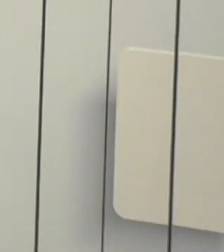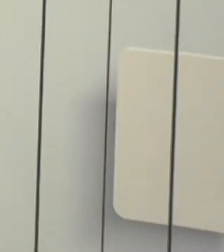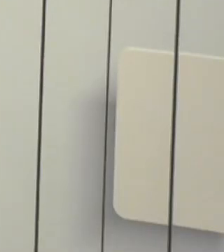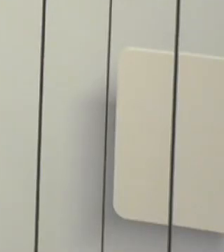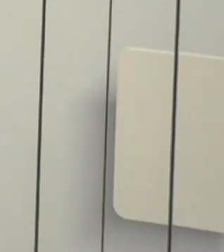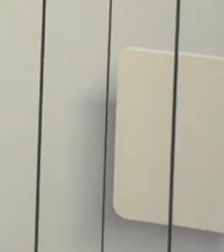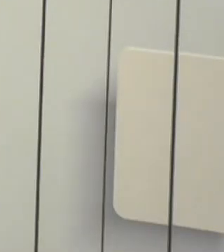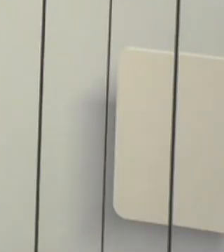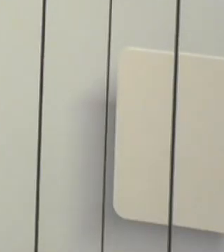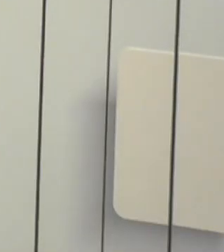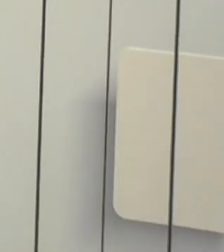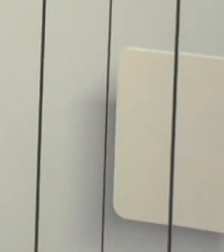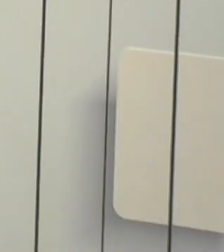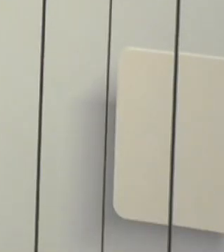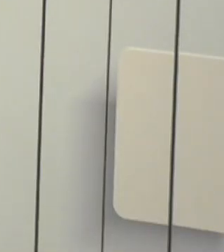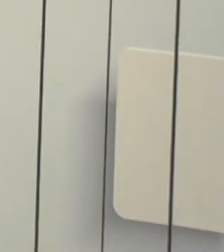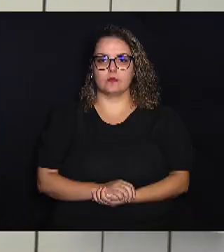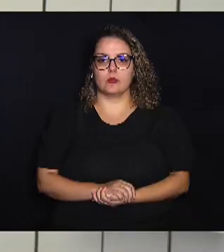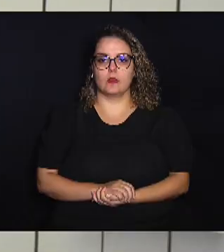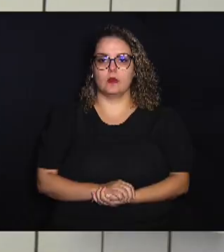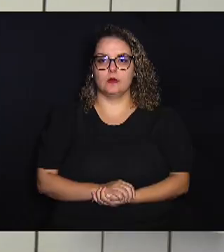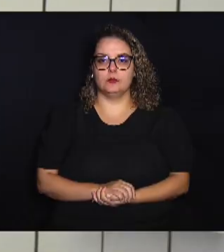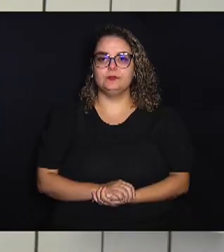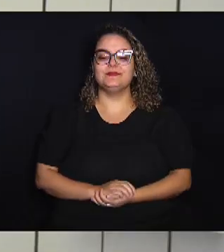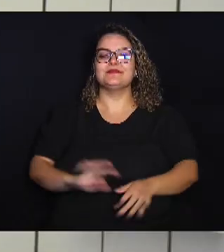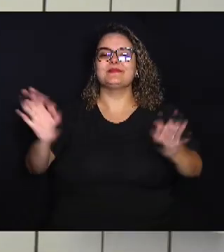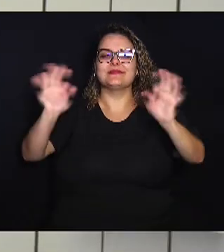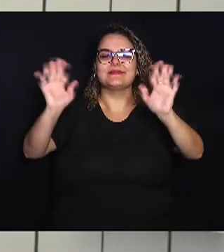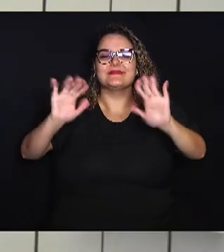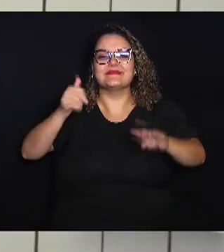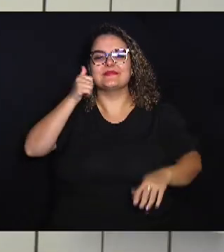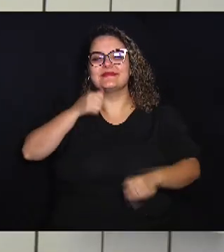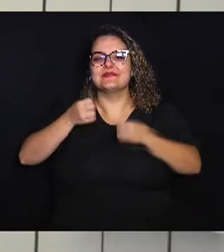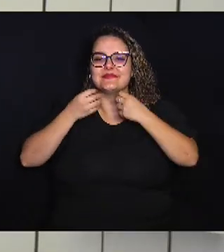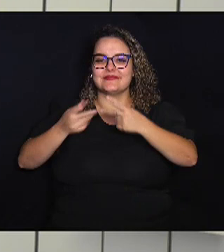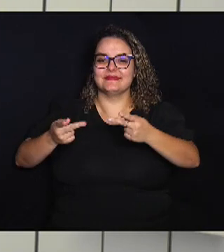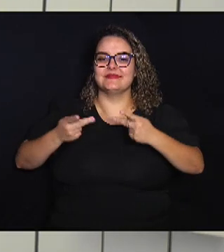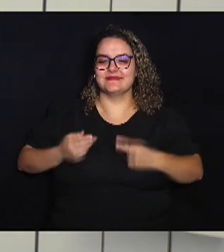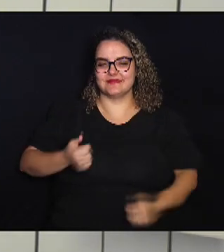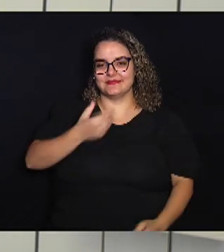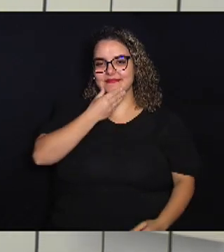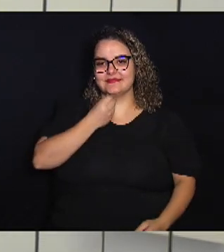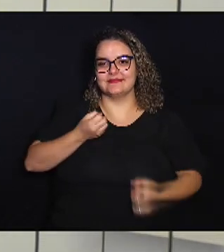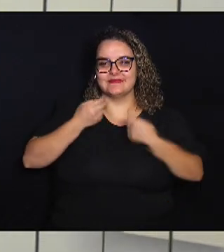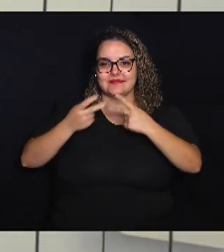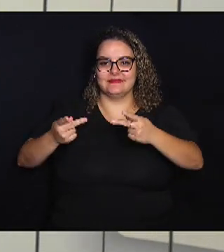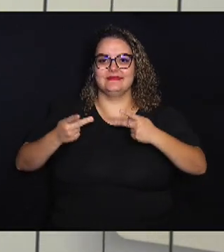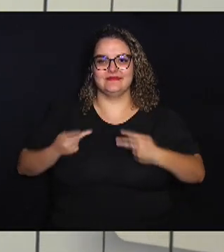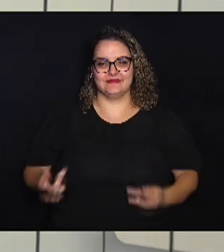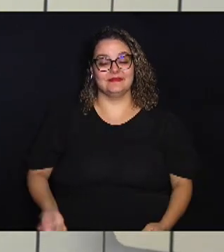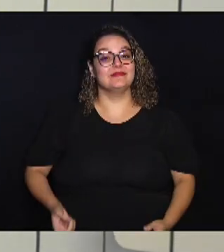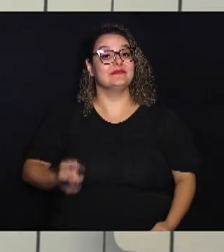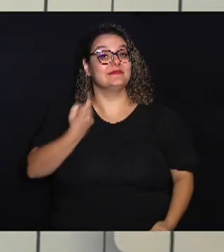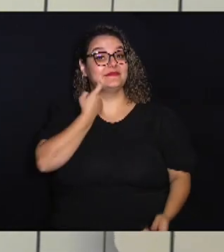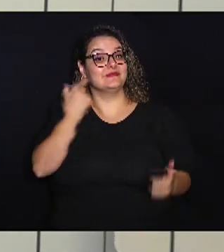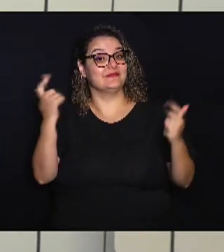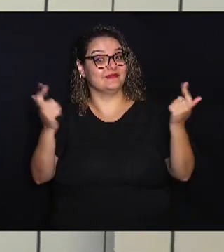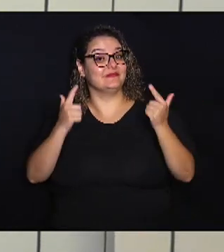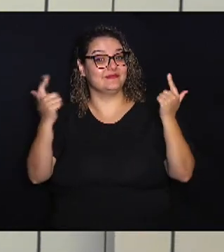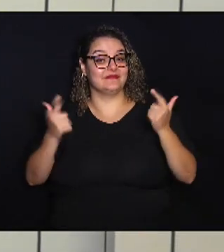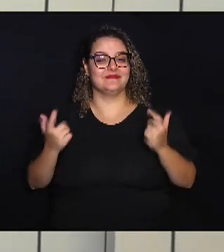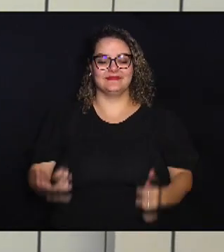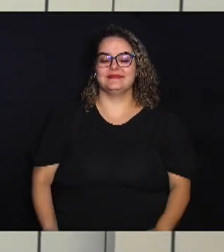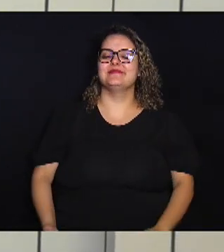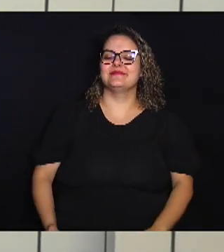Olá seja bem-vinda seja bem-vindo sexto ou 24 de maio de 2024 começa